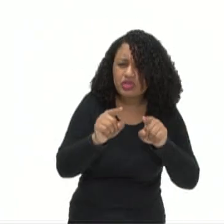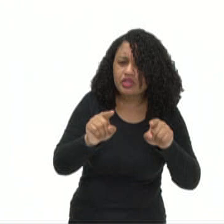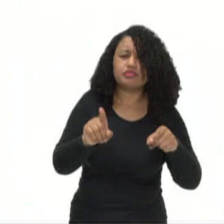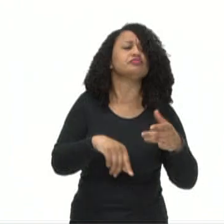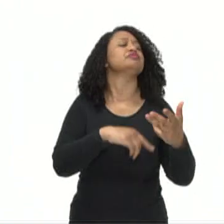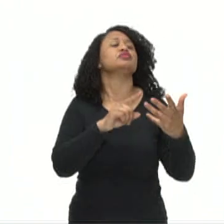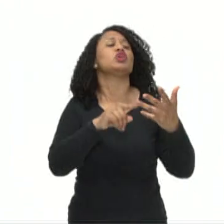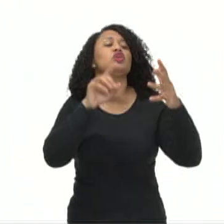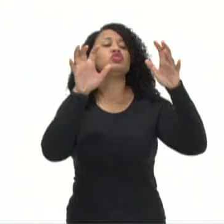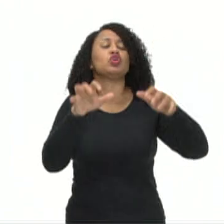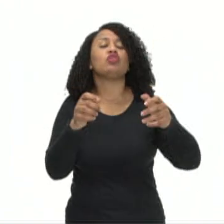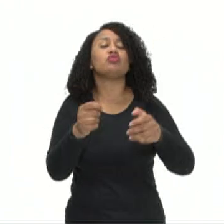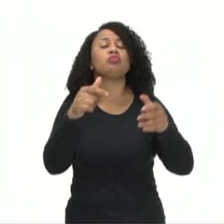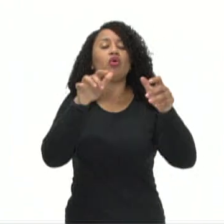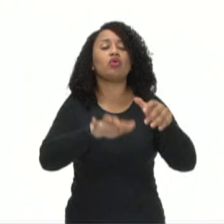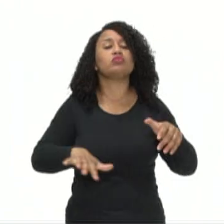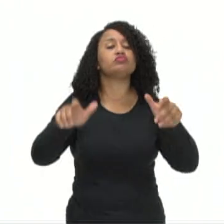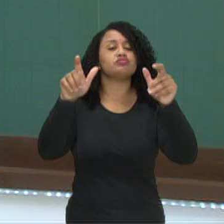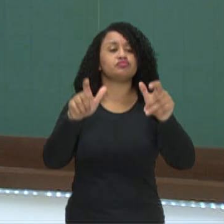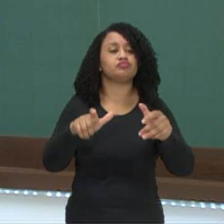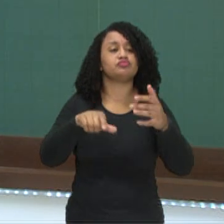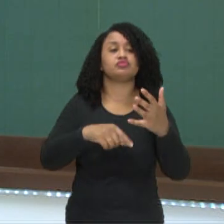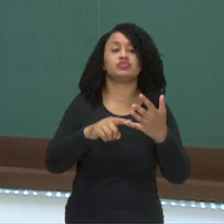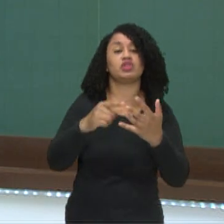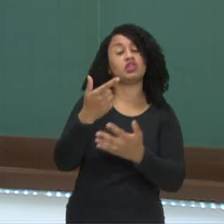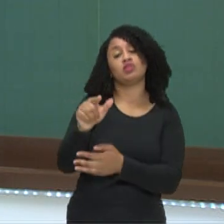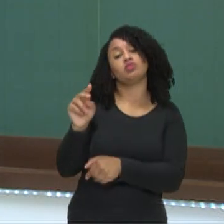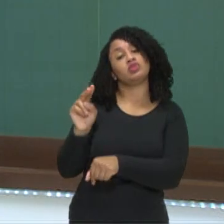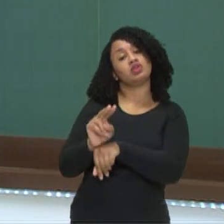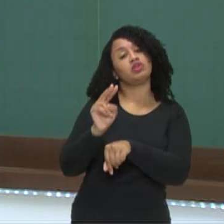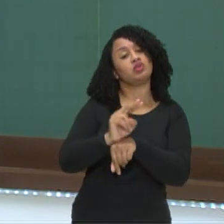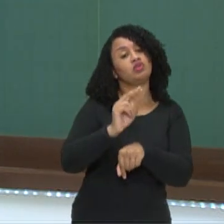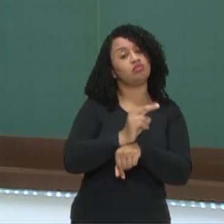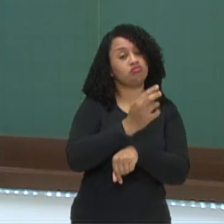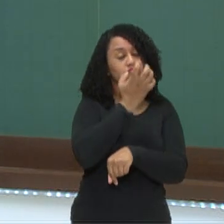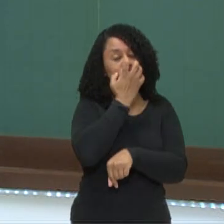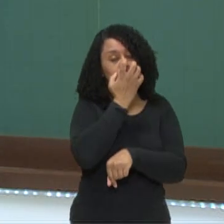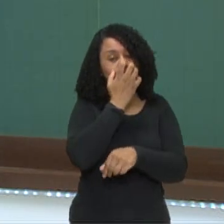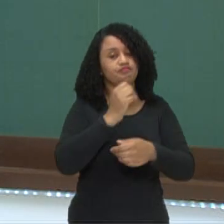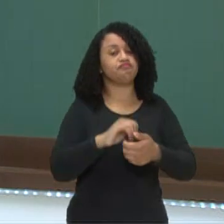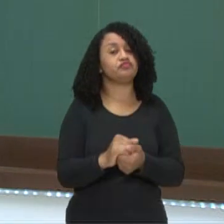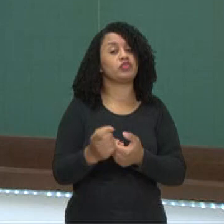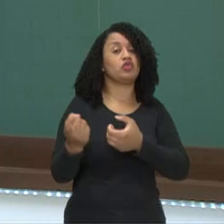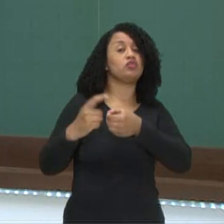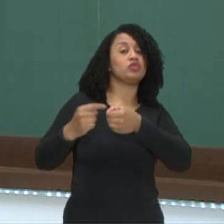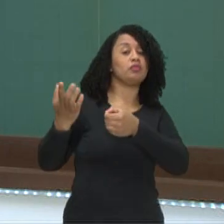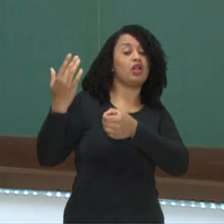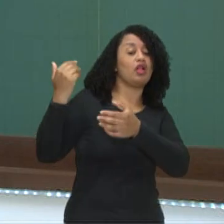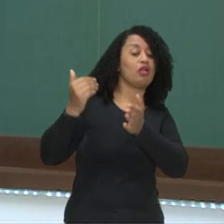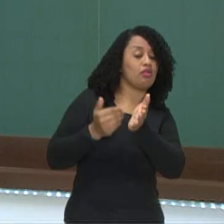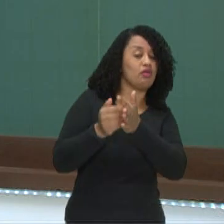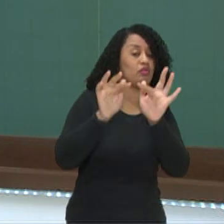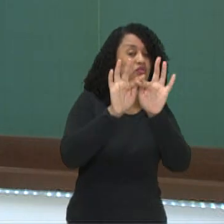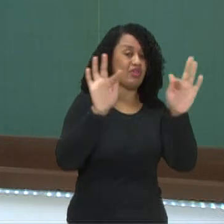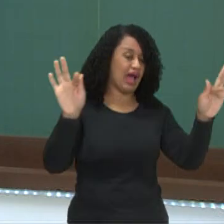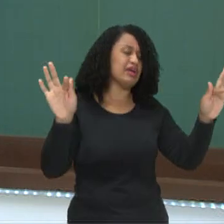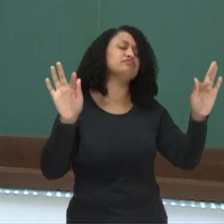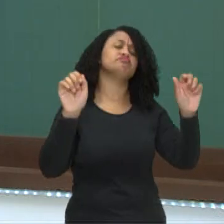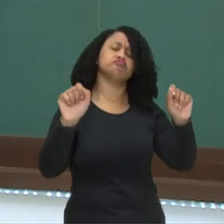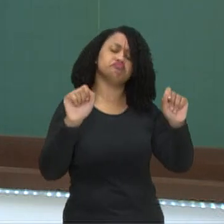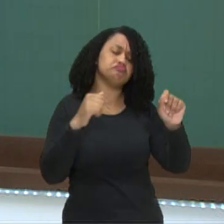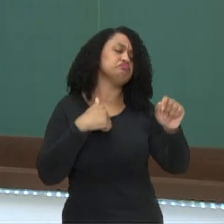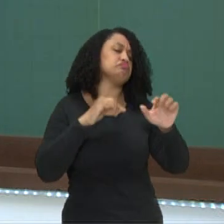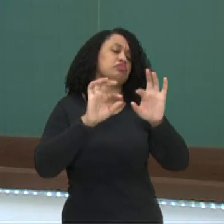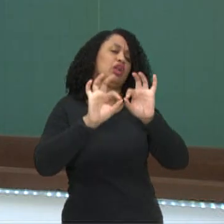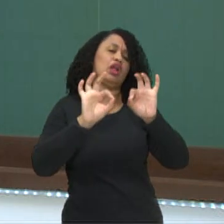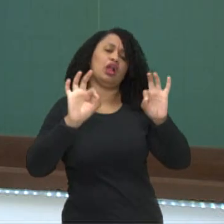não tenha cuidado com o cão. Então, voltemos lá no início. Frase é algo amplo, transmite um